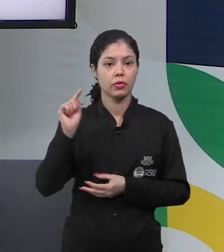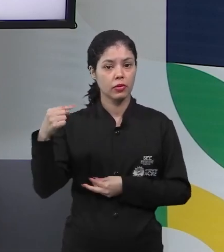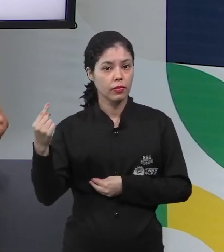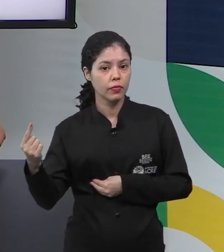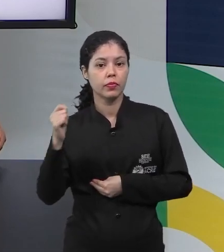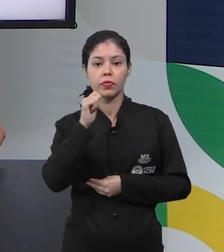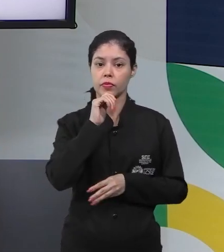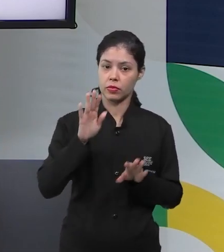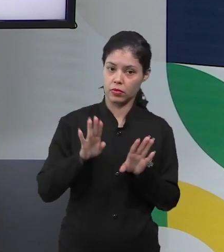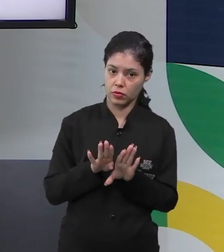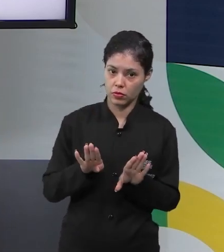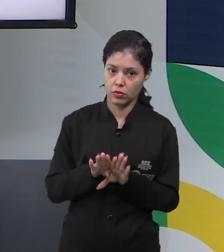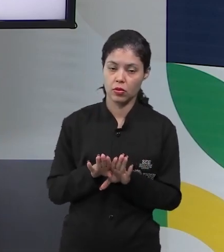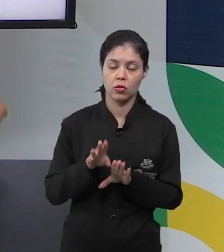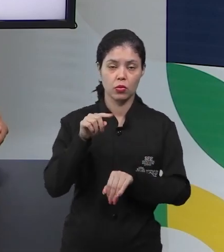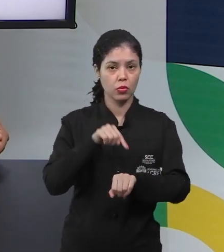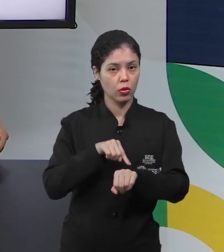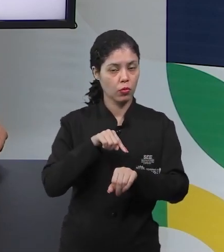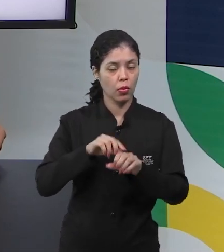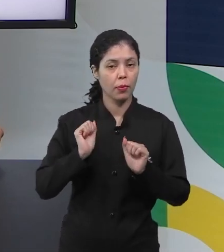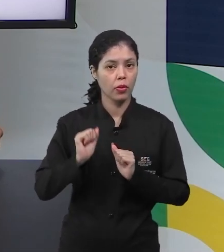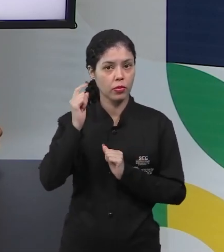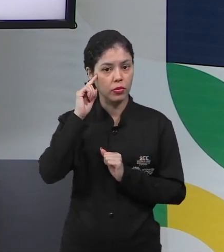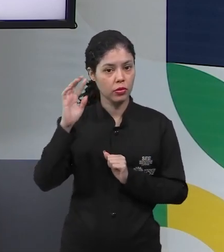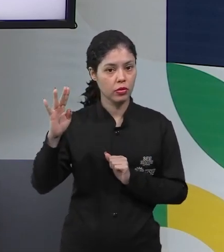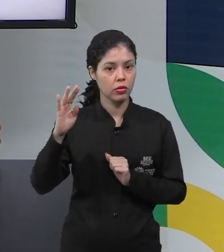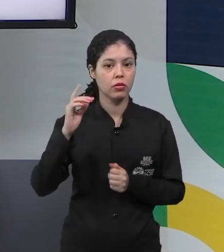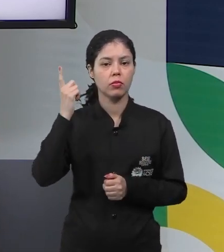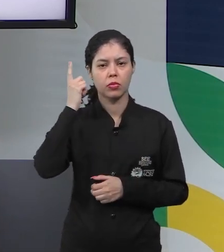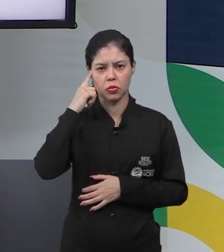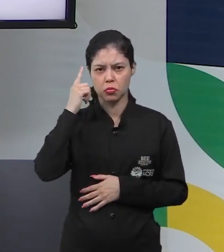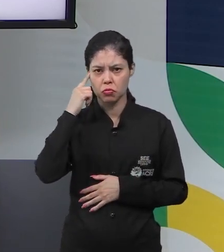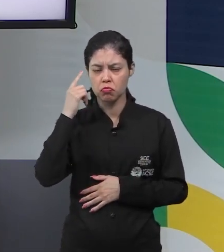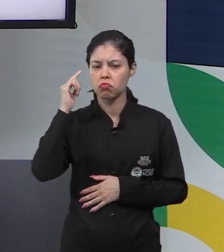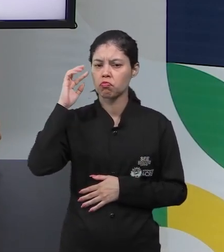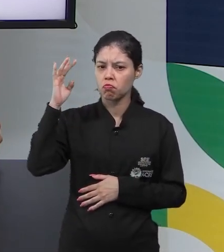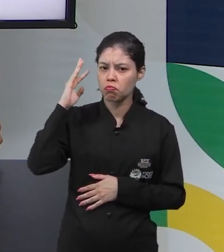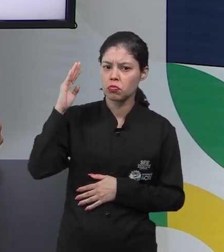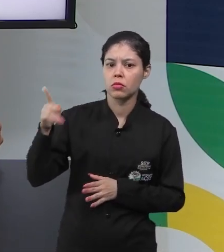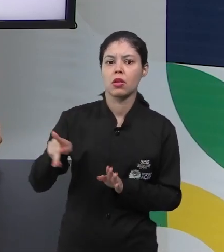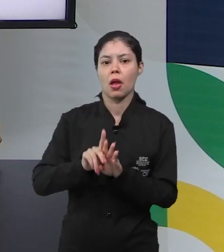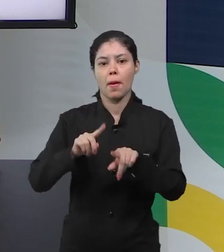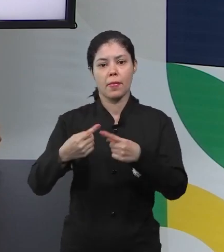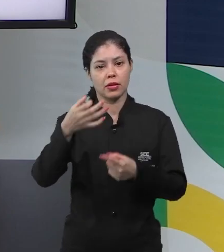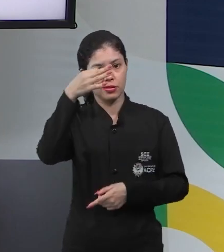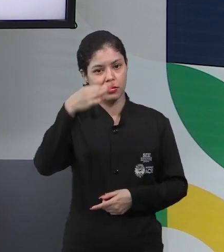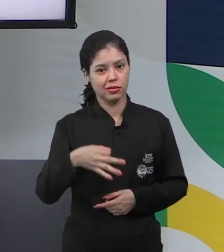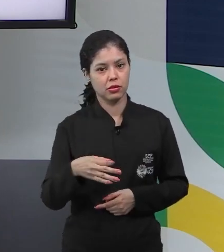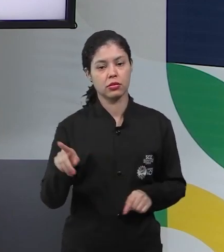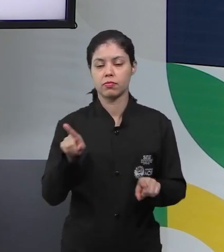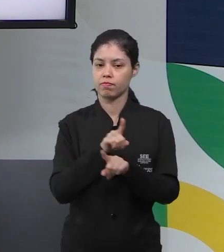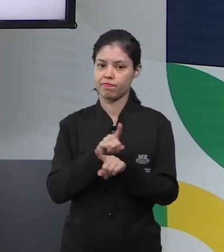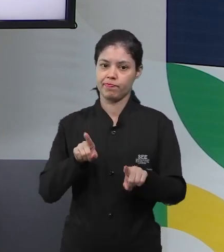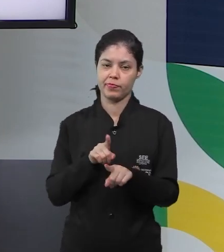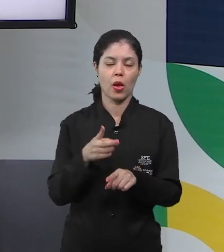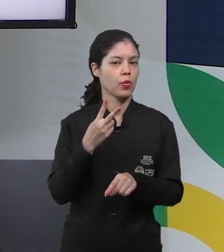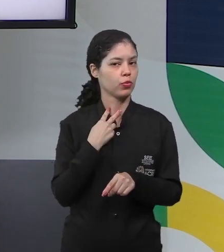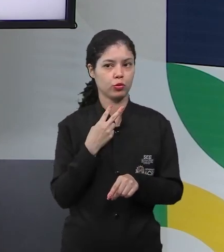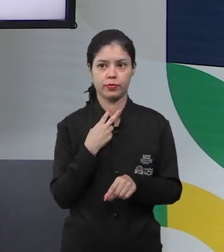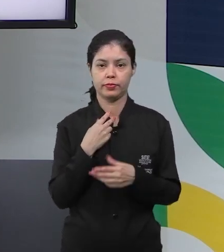do espaço e fora do tempo, a gente pode imaginar, a gente pode refletir, mas ter certeza, nós só podemos